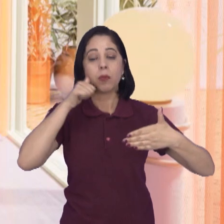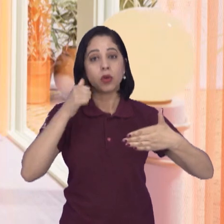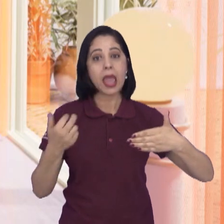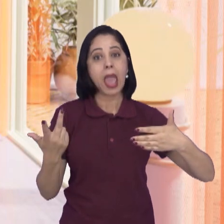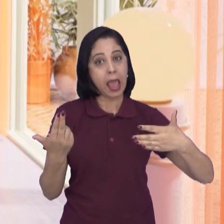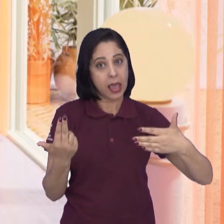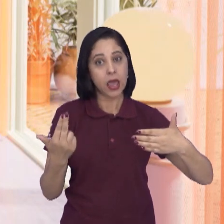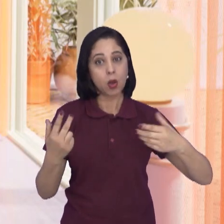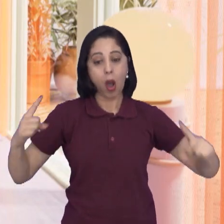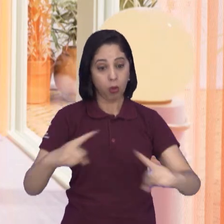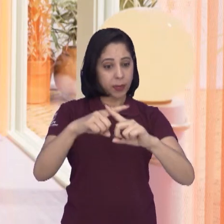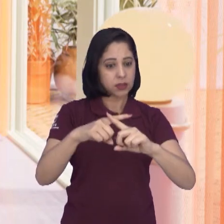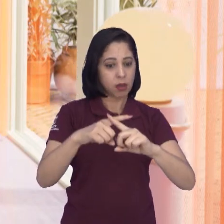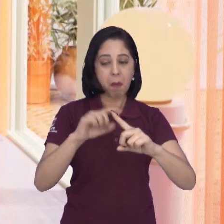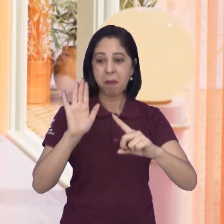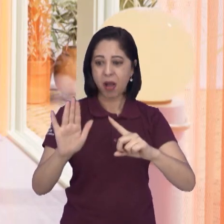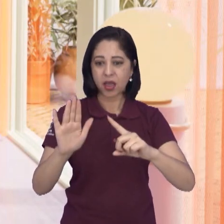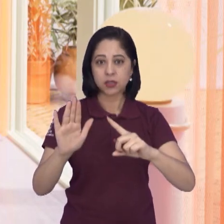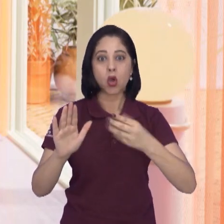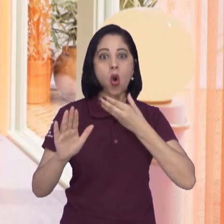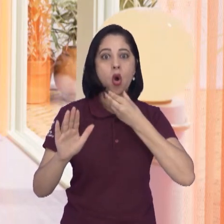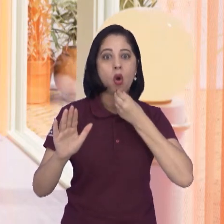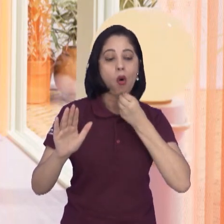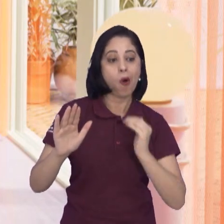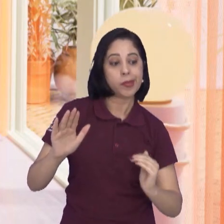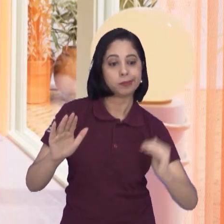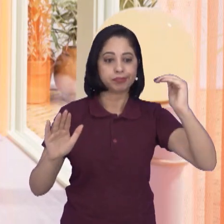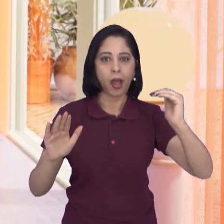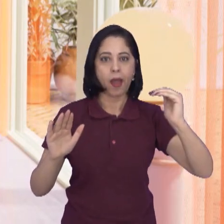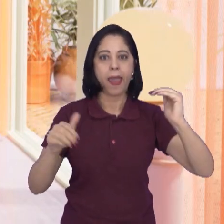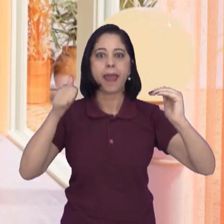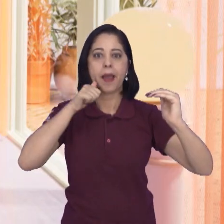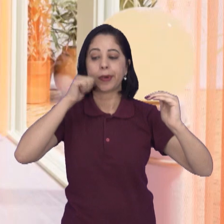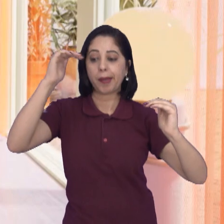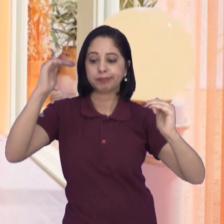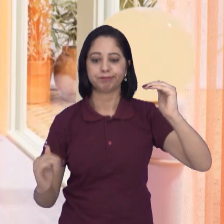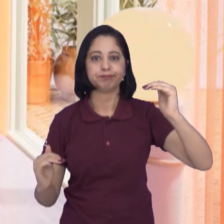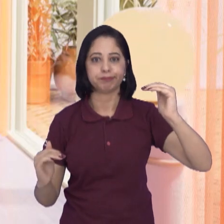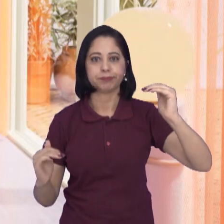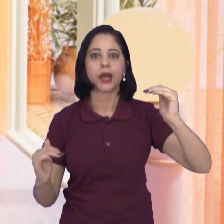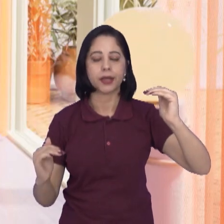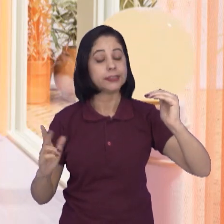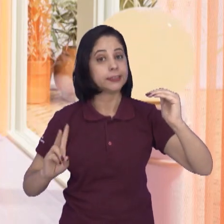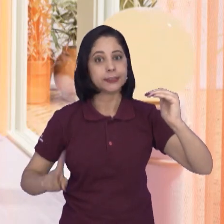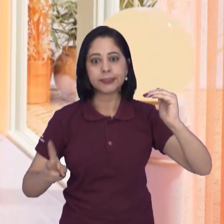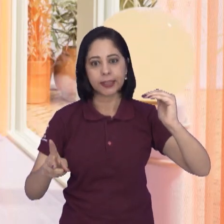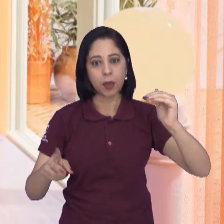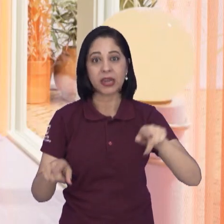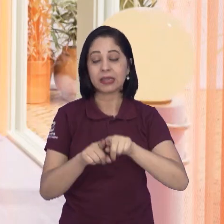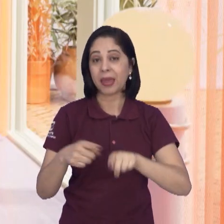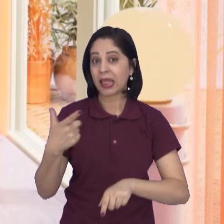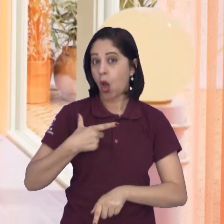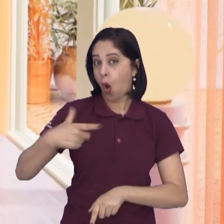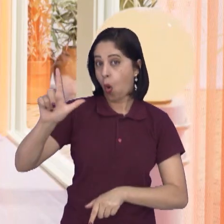os homens, e mesmo assim, né, os homens estão aí um número maior, né, de pessoas nesses cargos. E há um outro